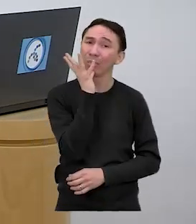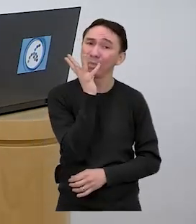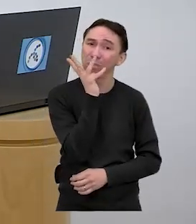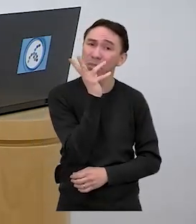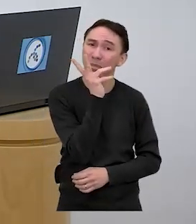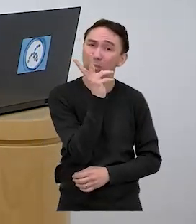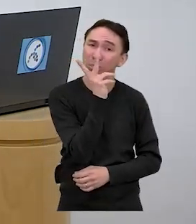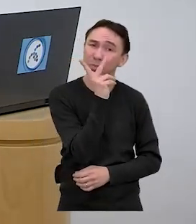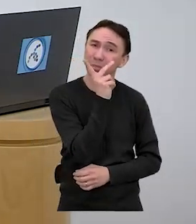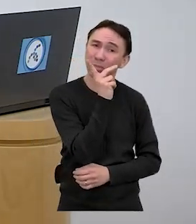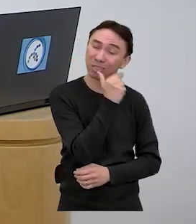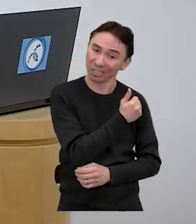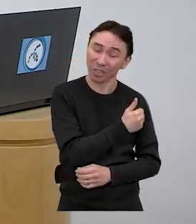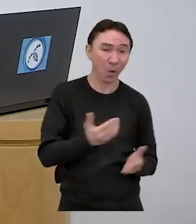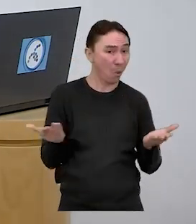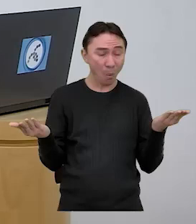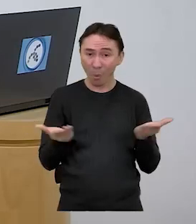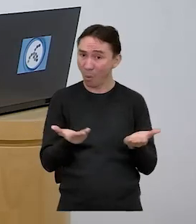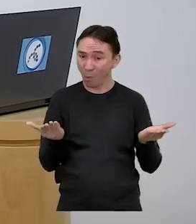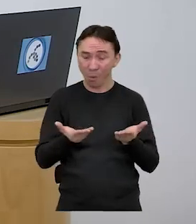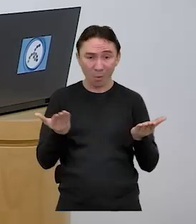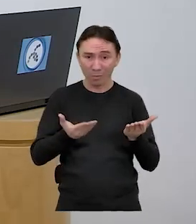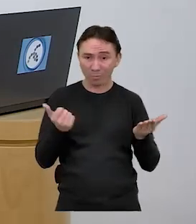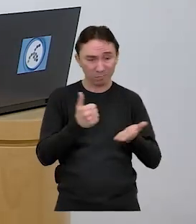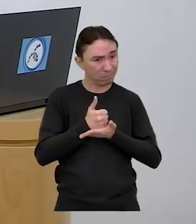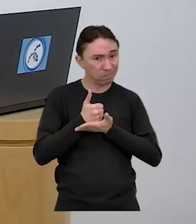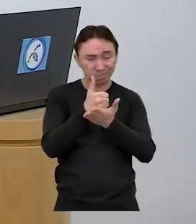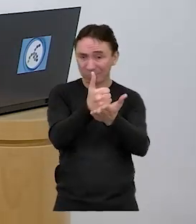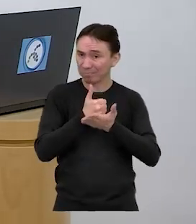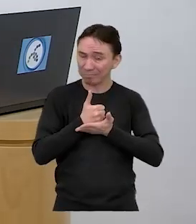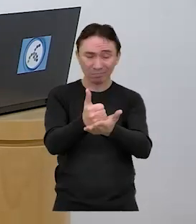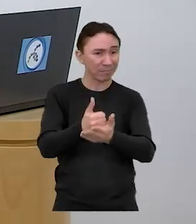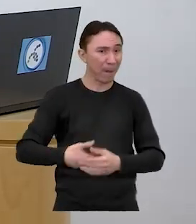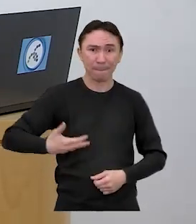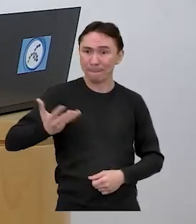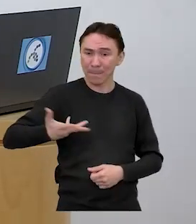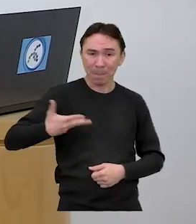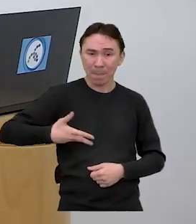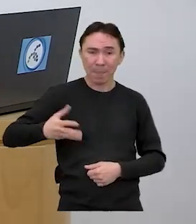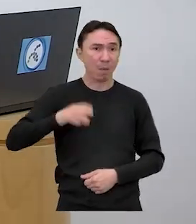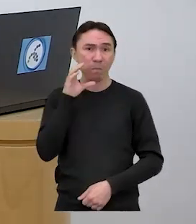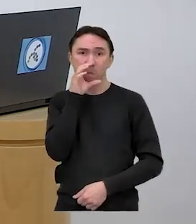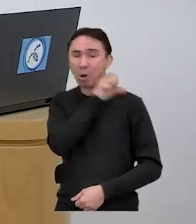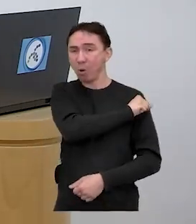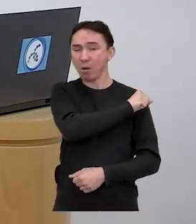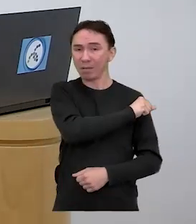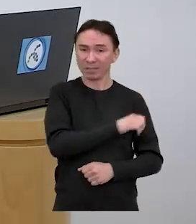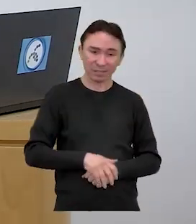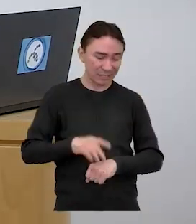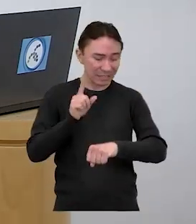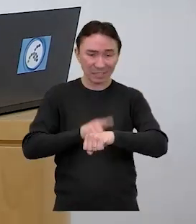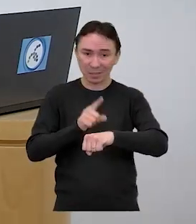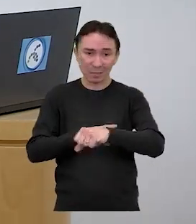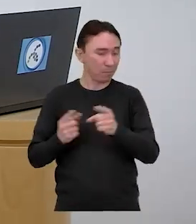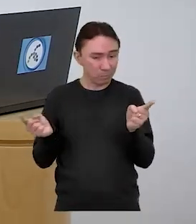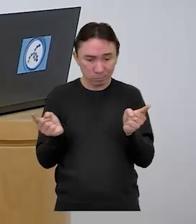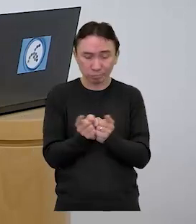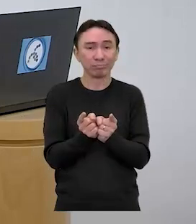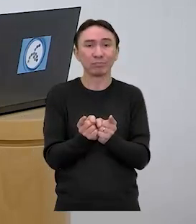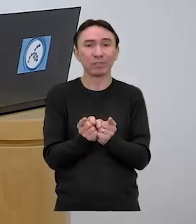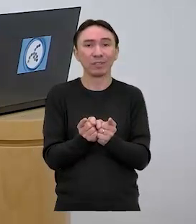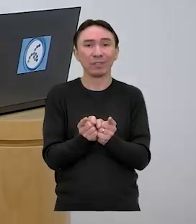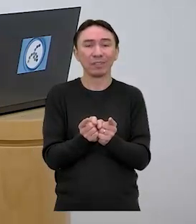de transportes, né, com velocidades muito maiores, né? Então o tempo acaba encurtando, mas o espaço é o mesmo. Mas tem que ter